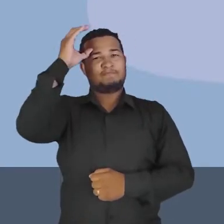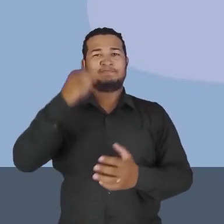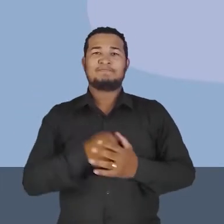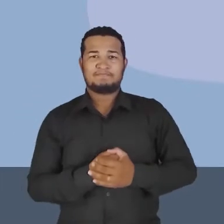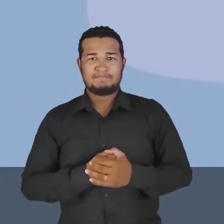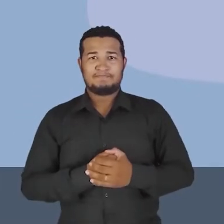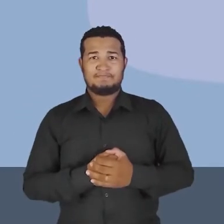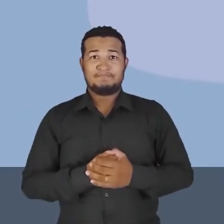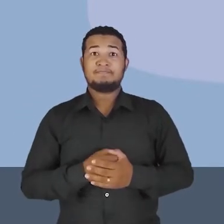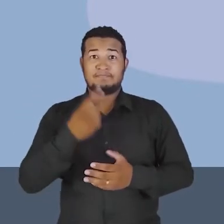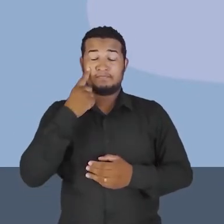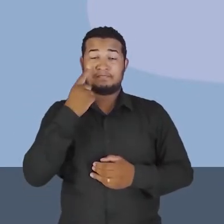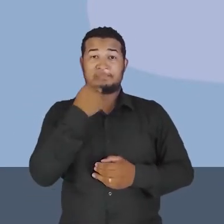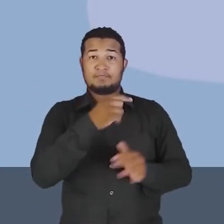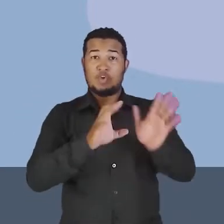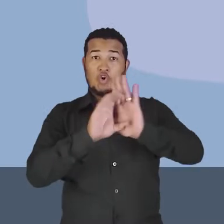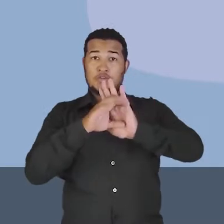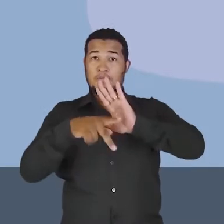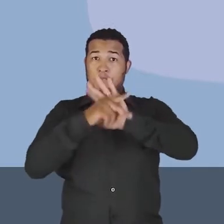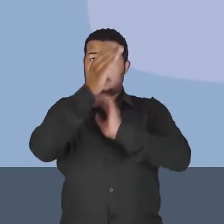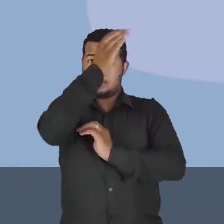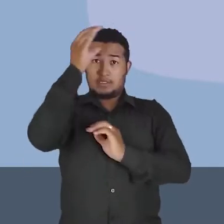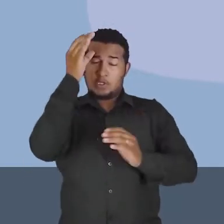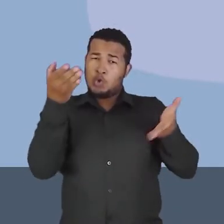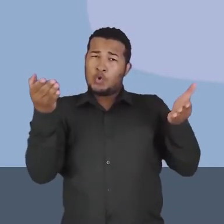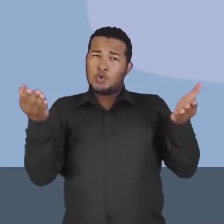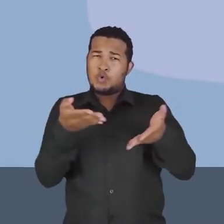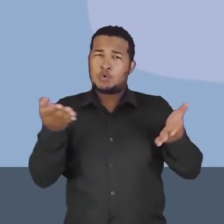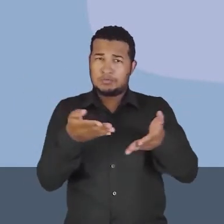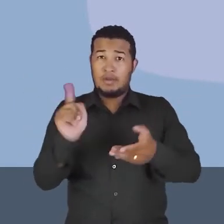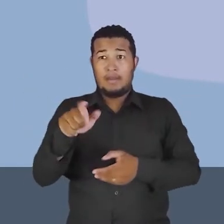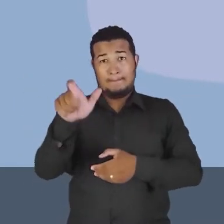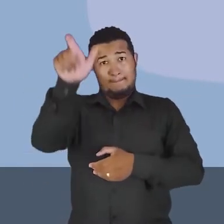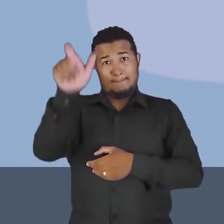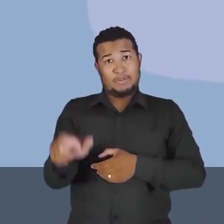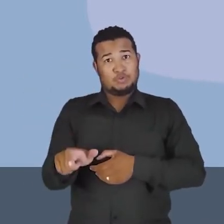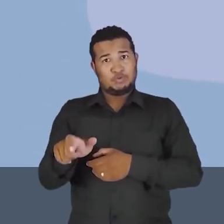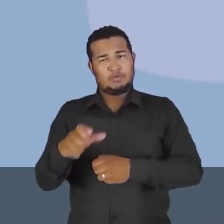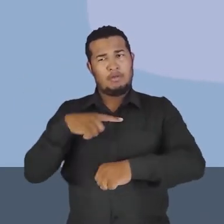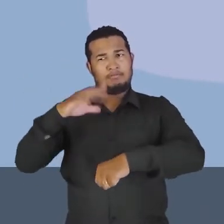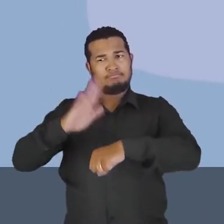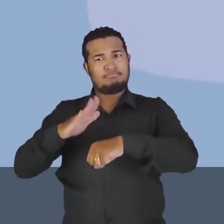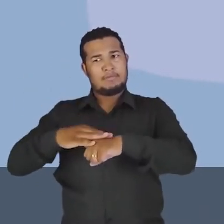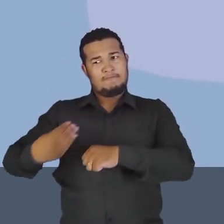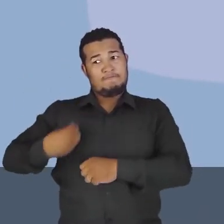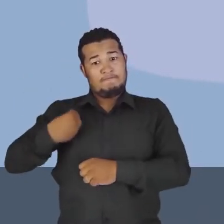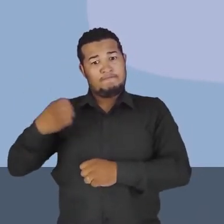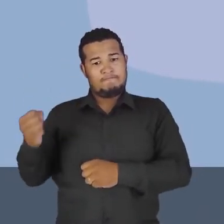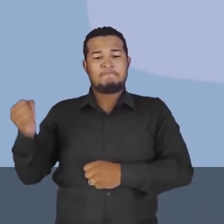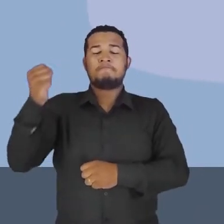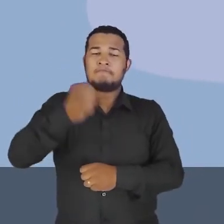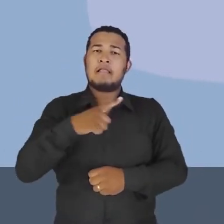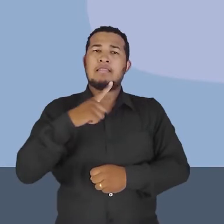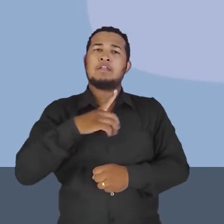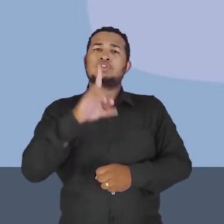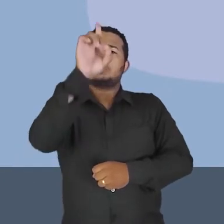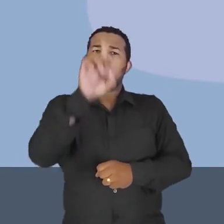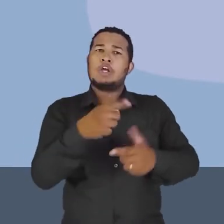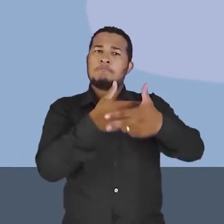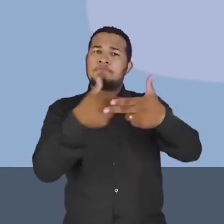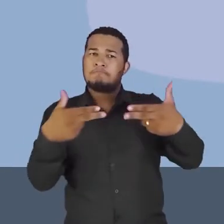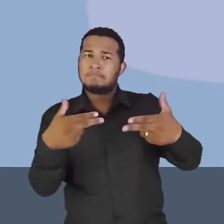aqui comigo no slide o conceito de cidadão hoje, em um indivíduo que, por ser membro de Estado, tem seus direitos